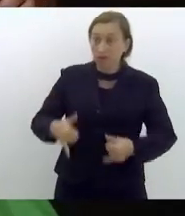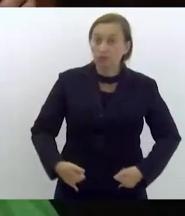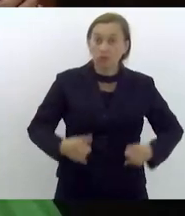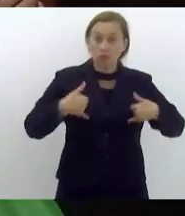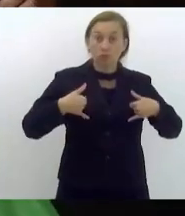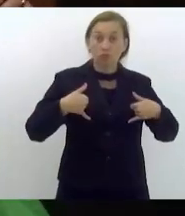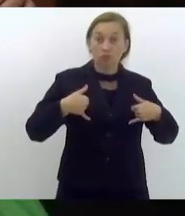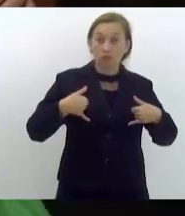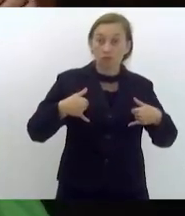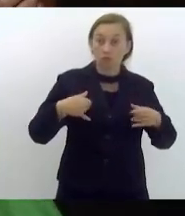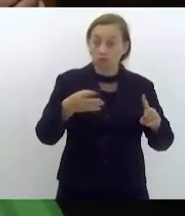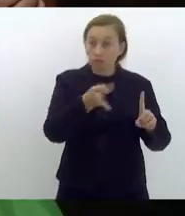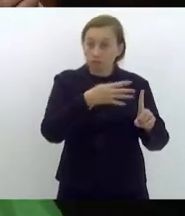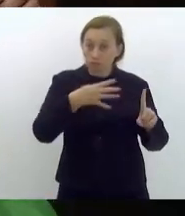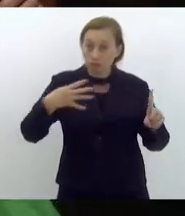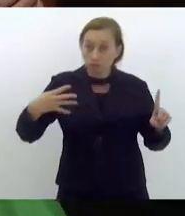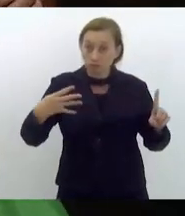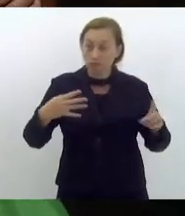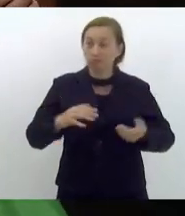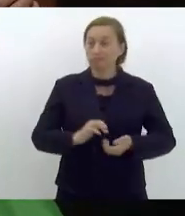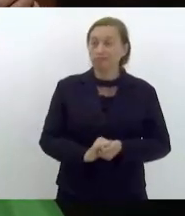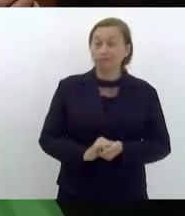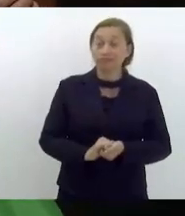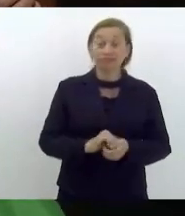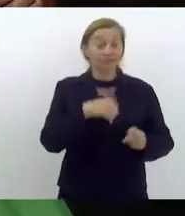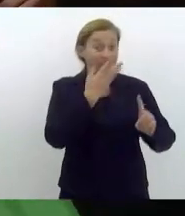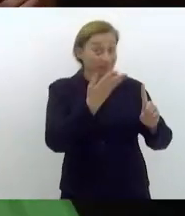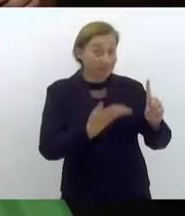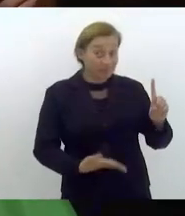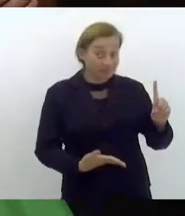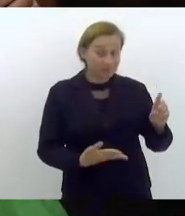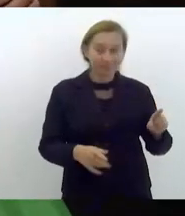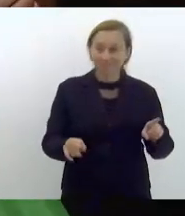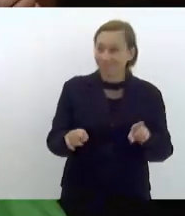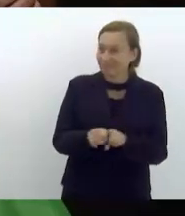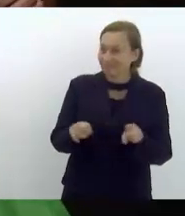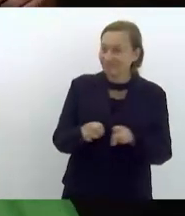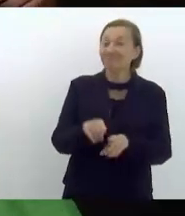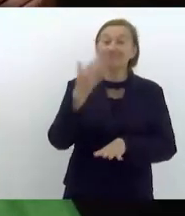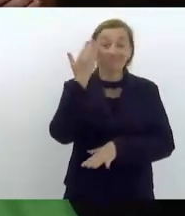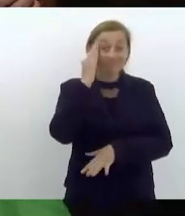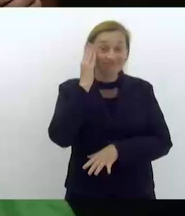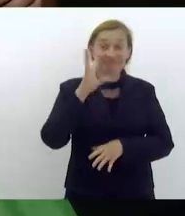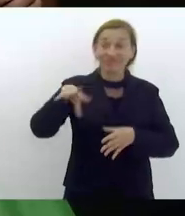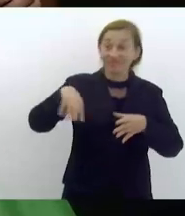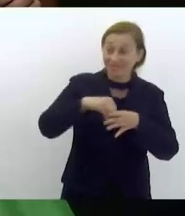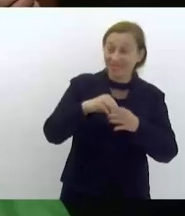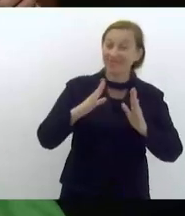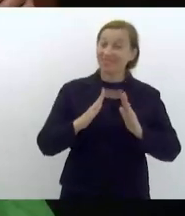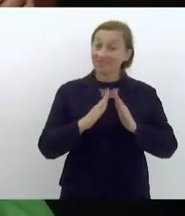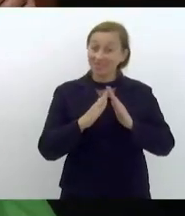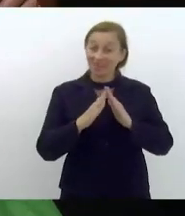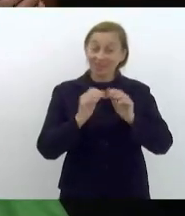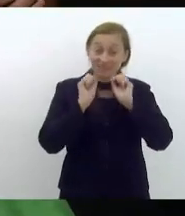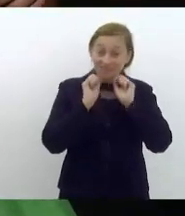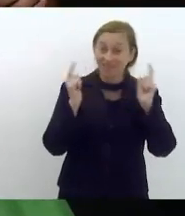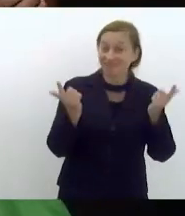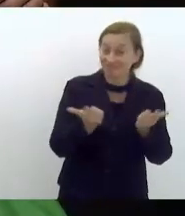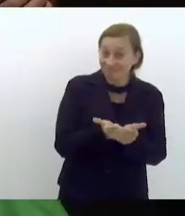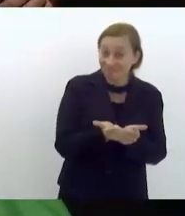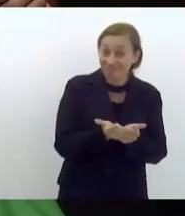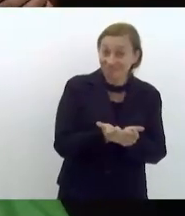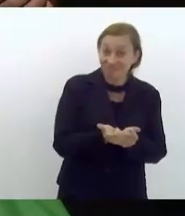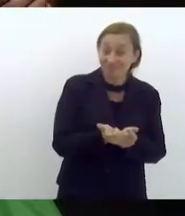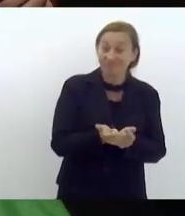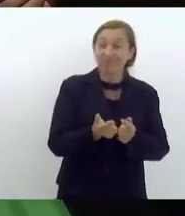orgulho lgbtqia mais fazer a nossa homenagem mas também entender que dentro dessa casa Legislativa a